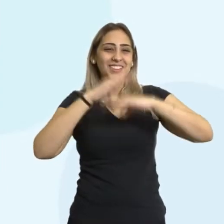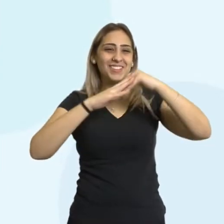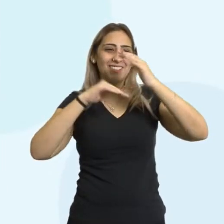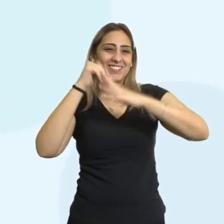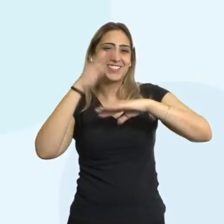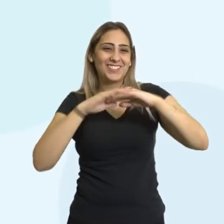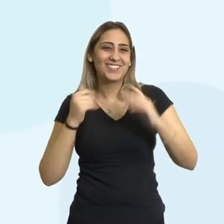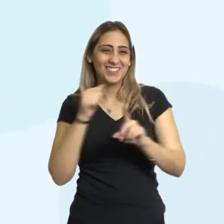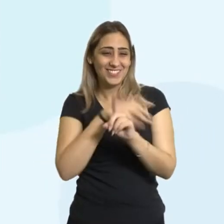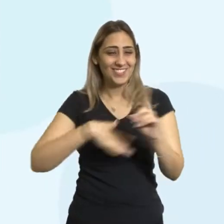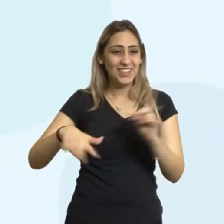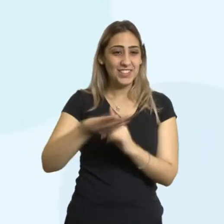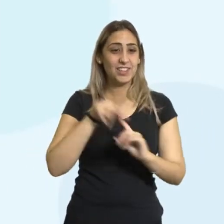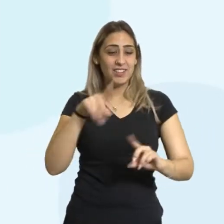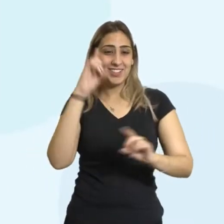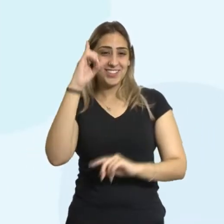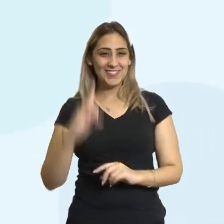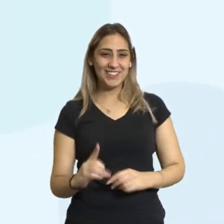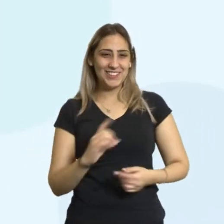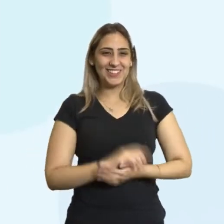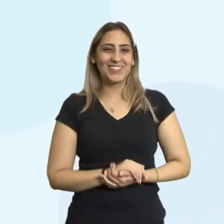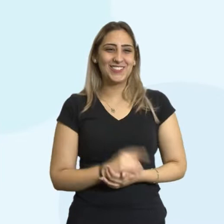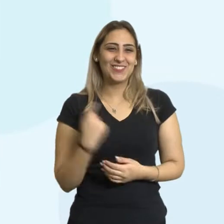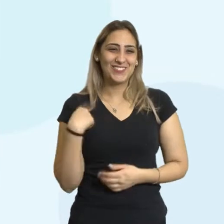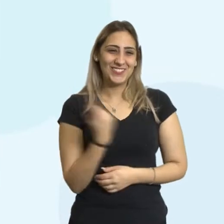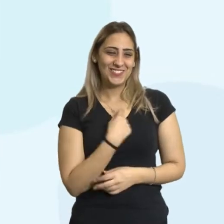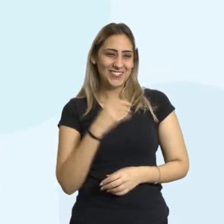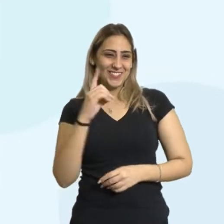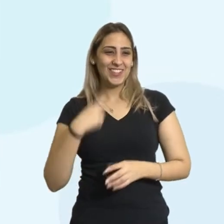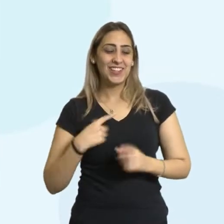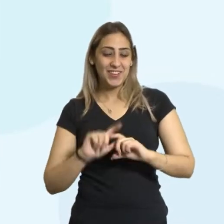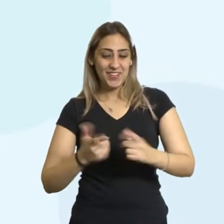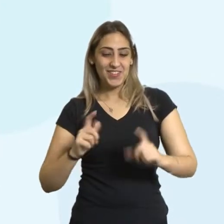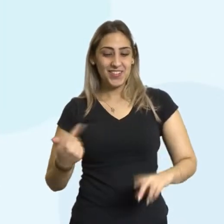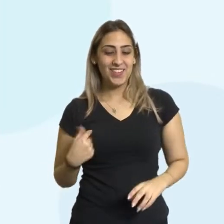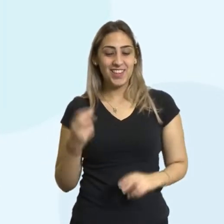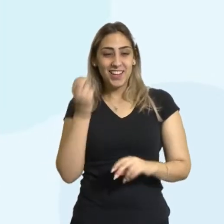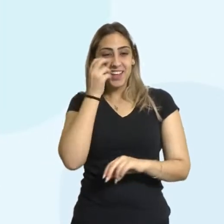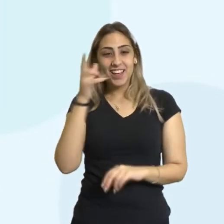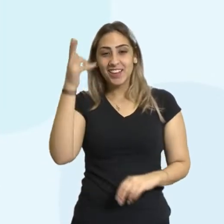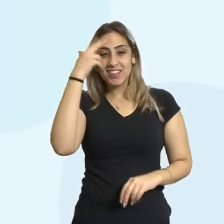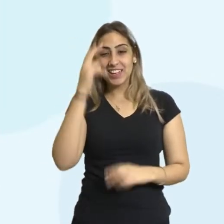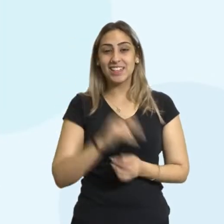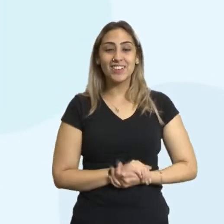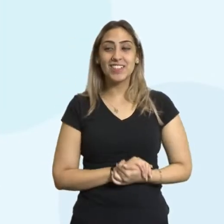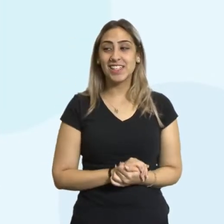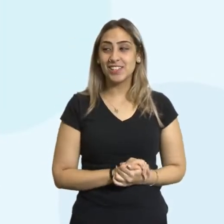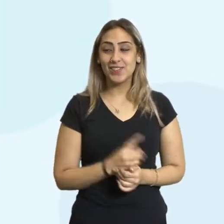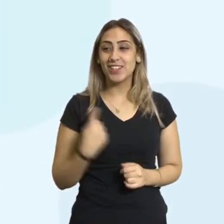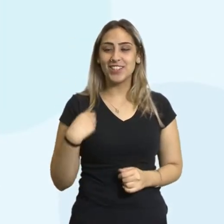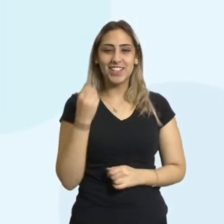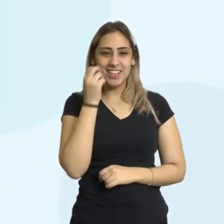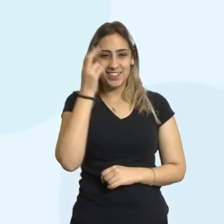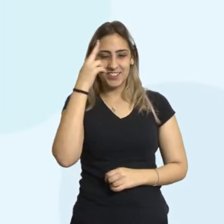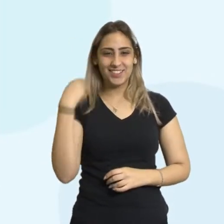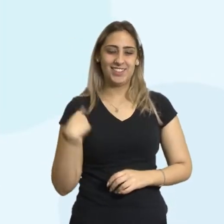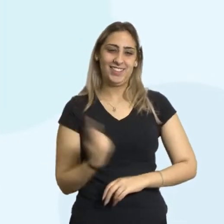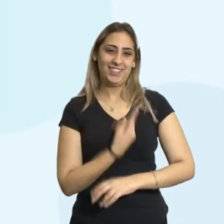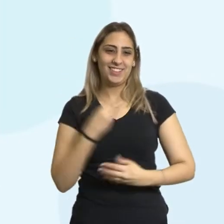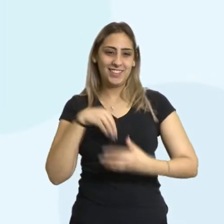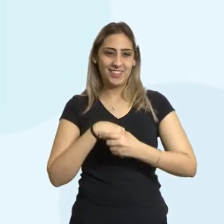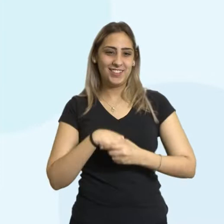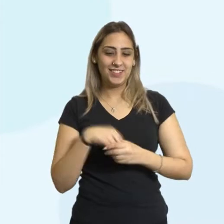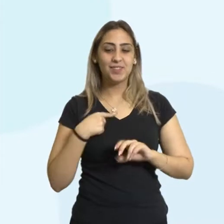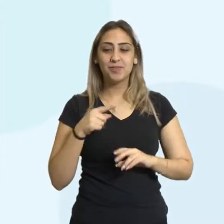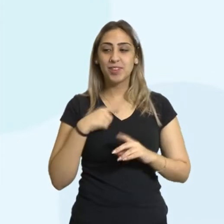social do sujeito né a gente vê o corpo aí como uma dimensão cultural do movimento tá não só mais aquele corpo que o